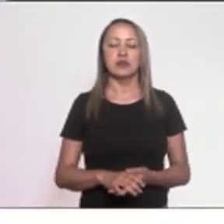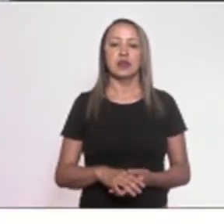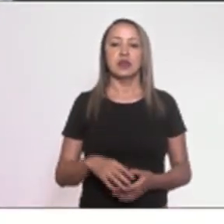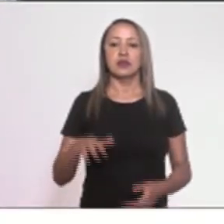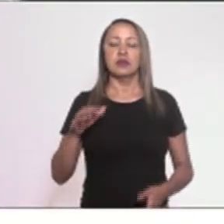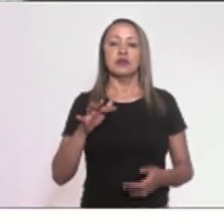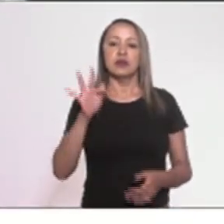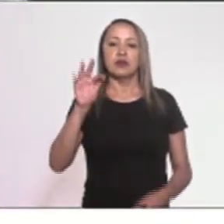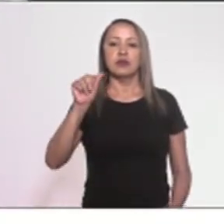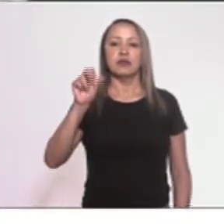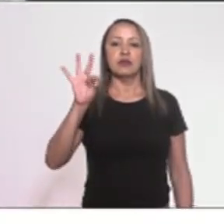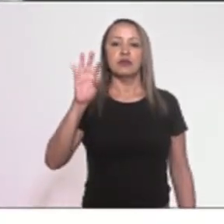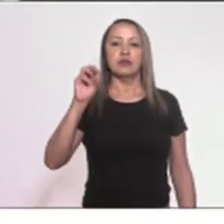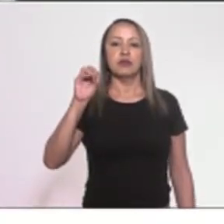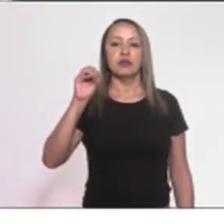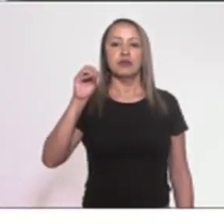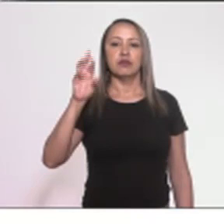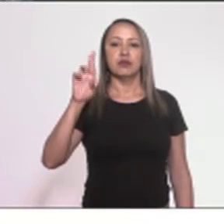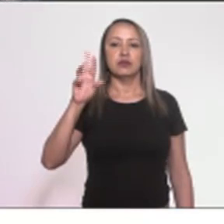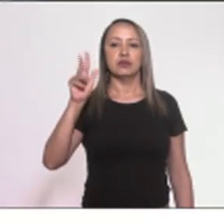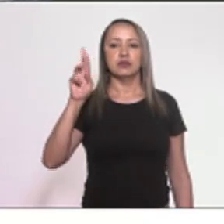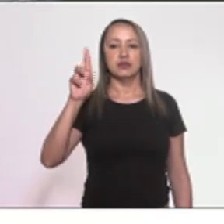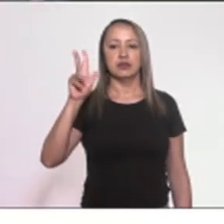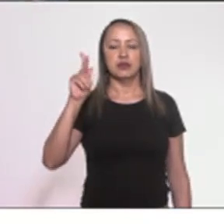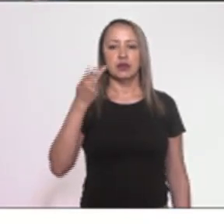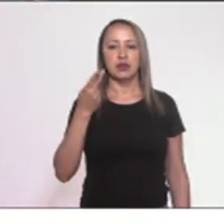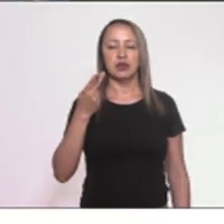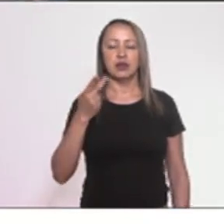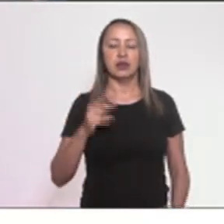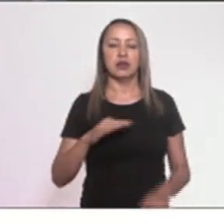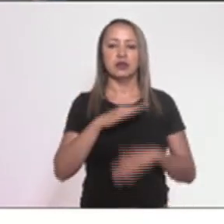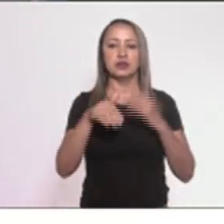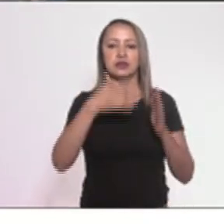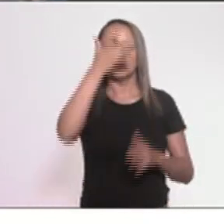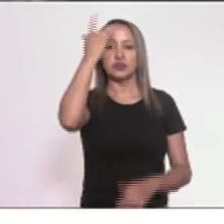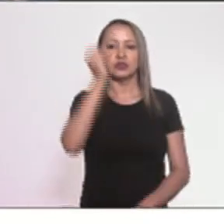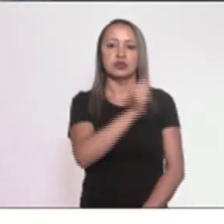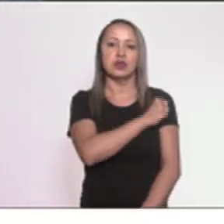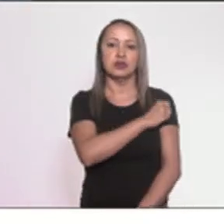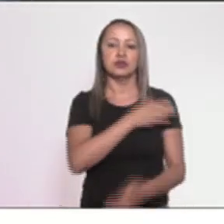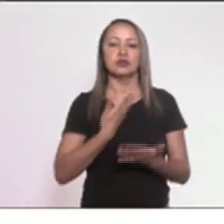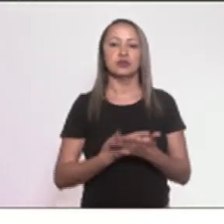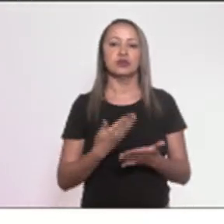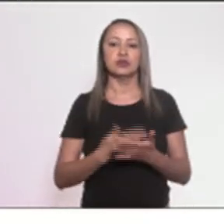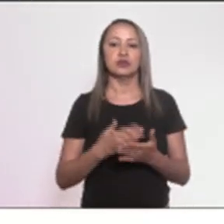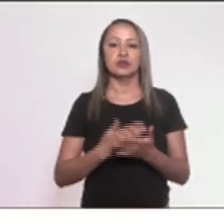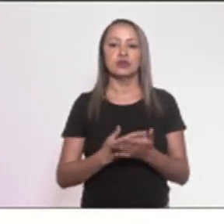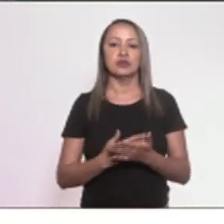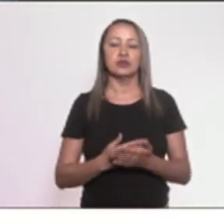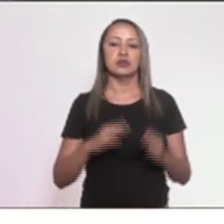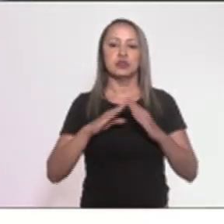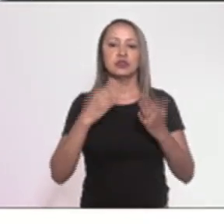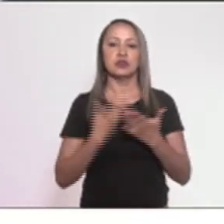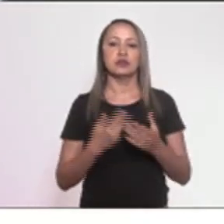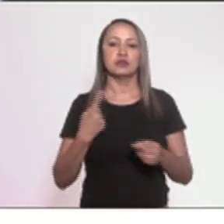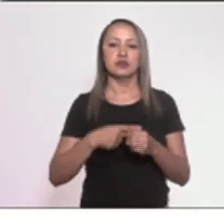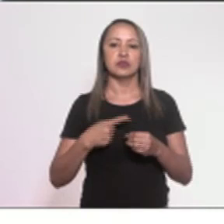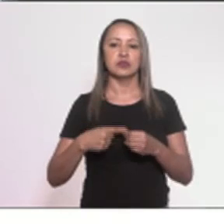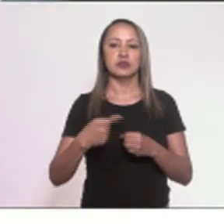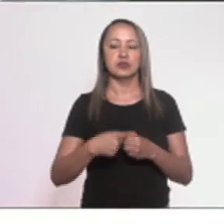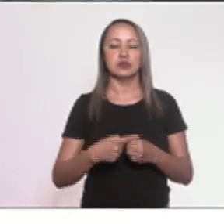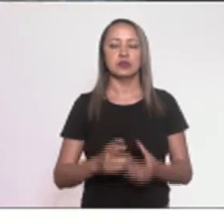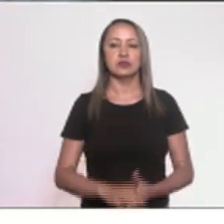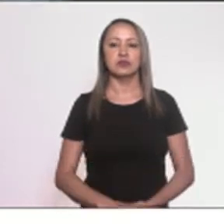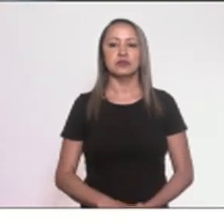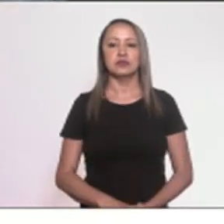matriculados na escola das redes públicas estadual e privada no Estado do Rio de Janeiro, da outras providências. Pareceres das comissões de Constituição de Tribunal, condicionalidade